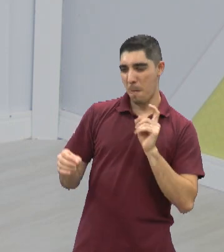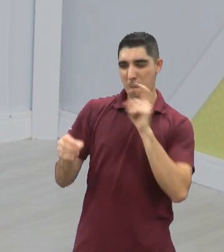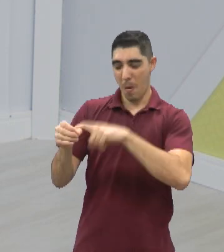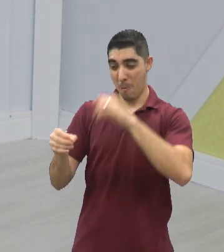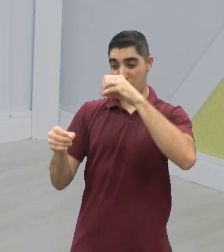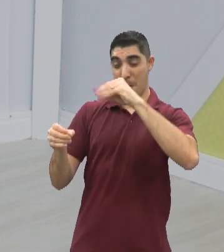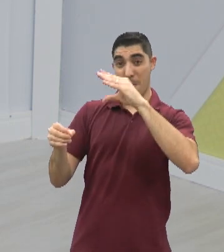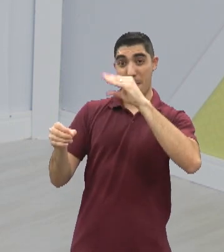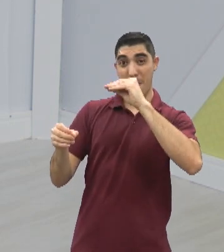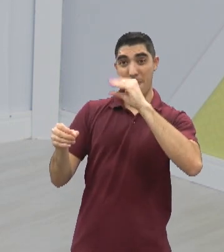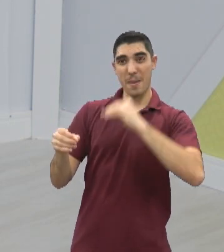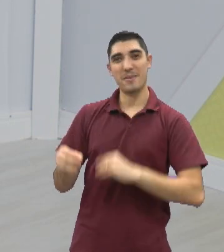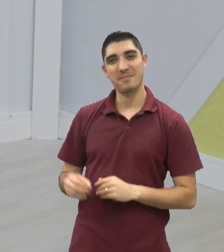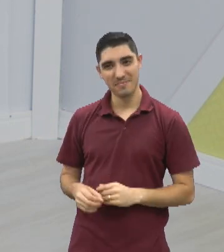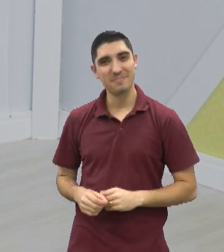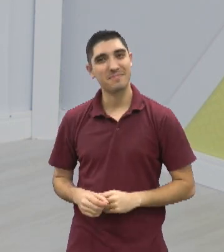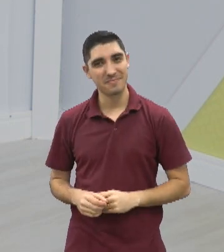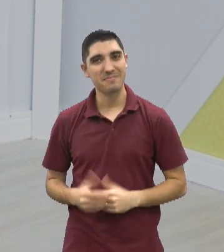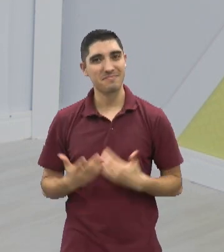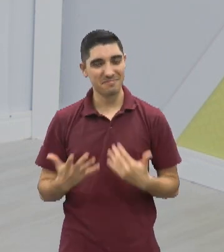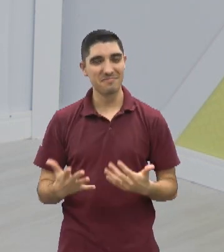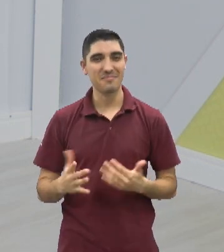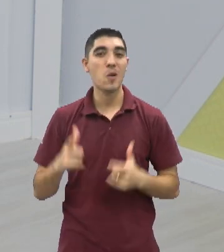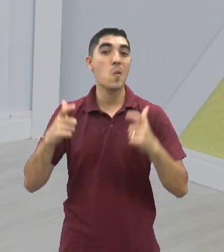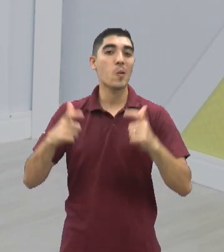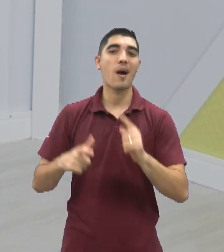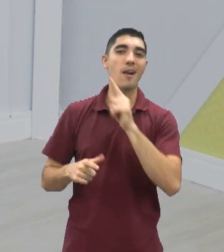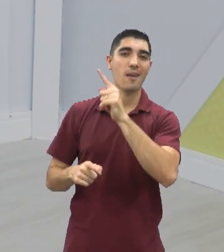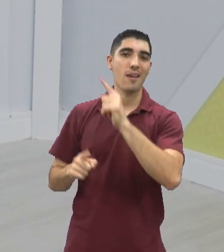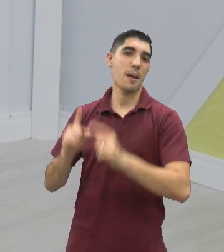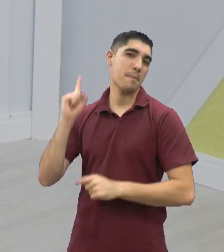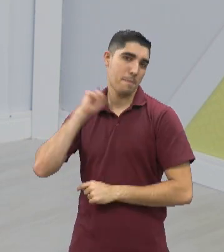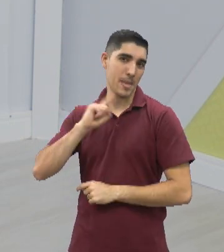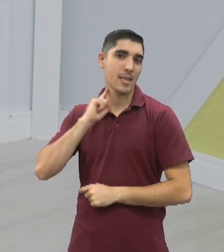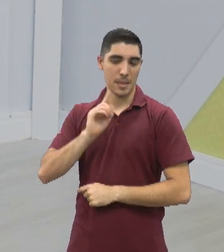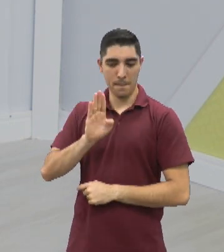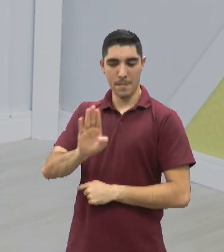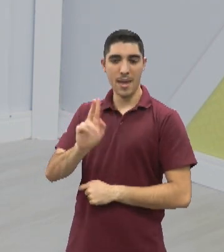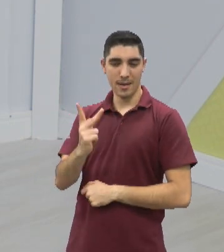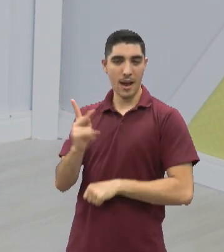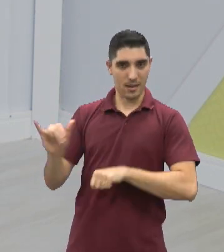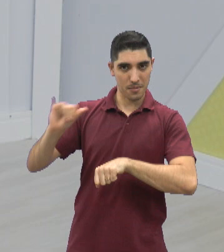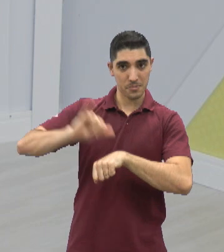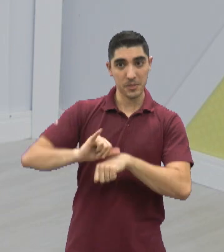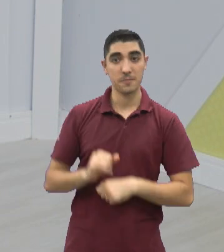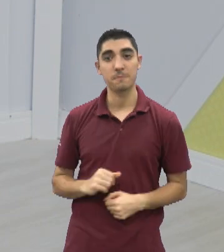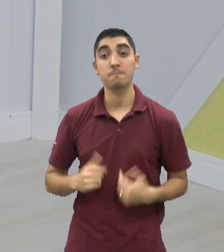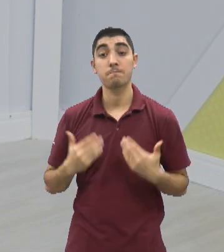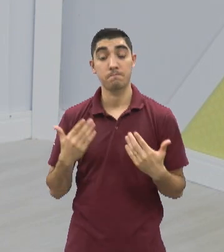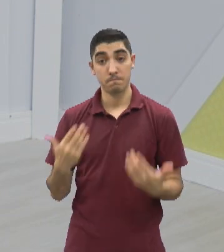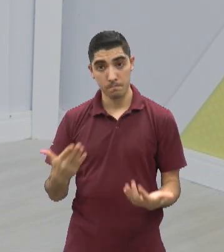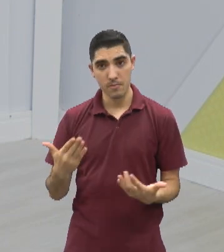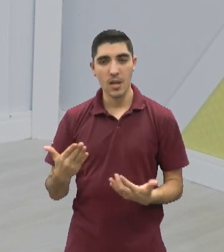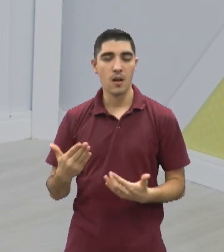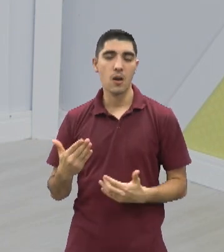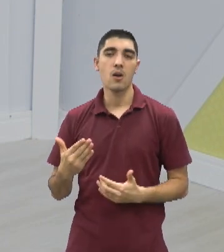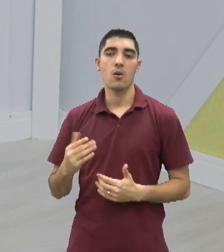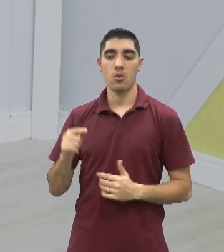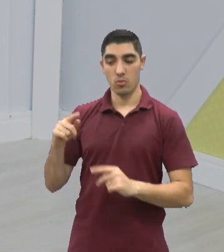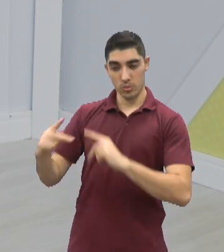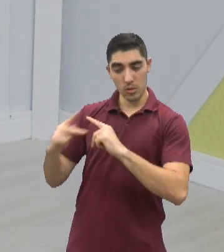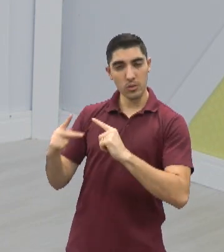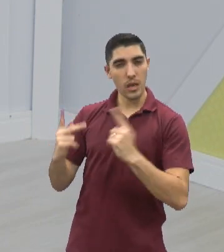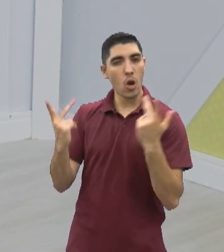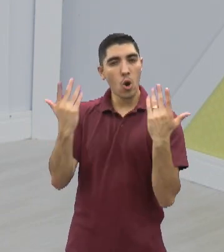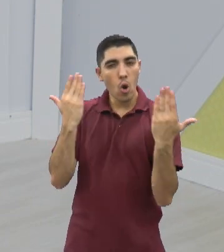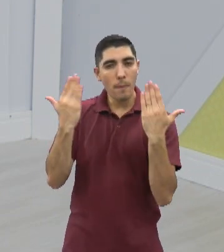Traz a tabela que pisca. Pois é, lá na Arena UniBH, bacana. Então, eu falei aqui na abertura, né, que o São José igualou o pior início